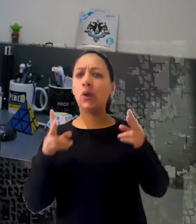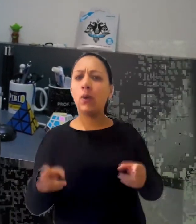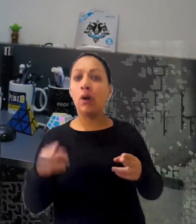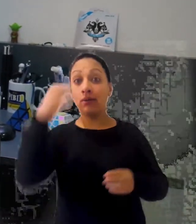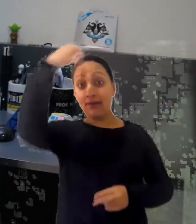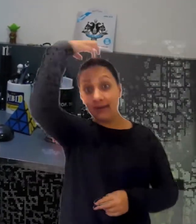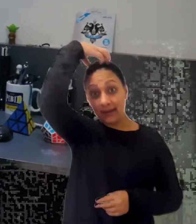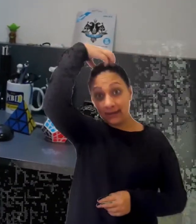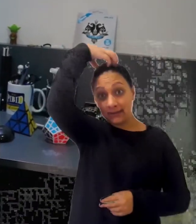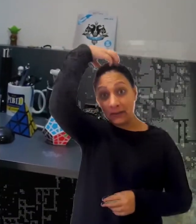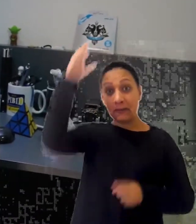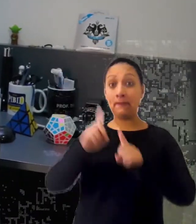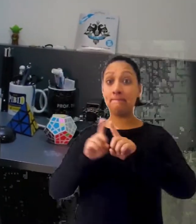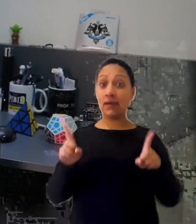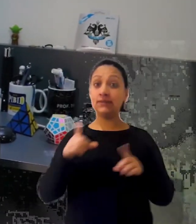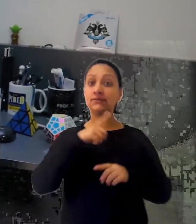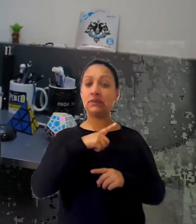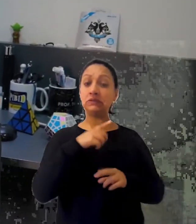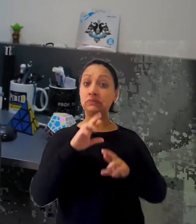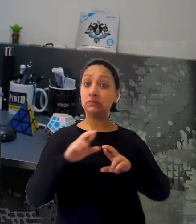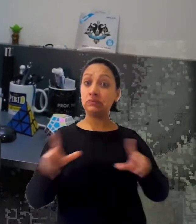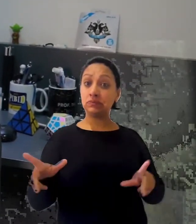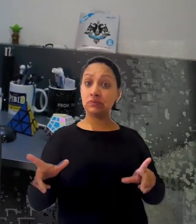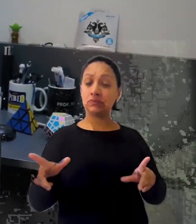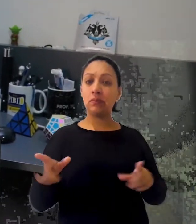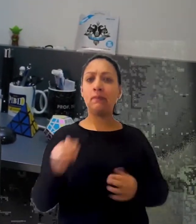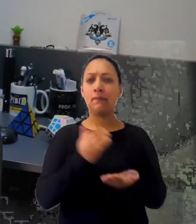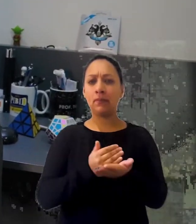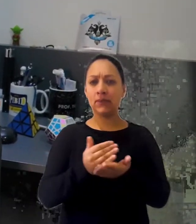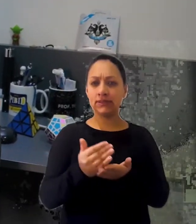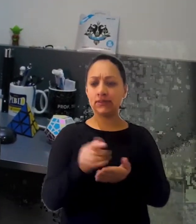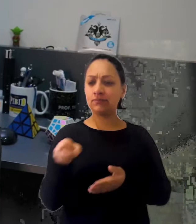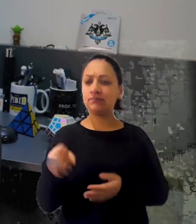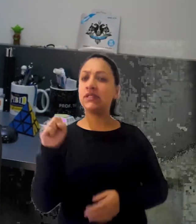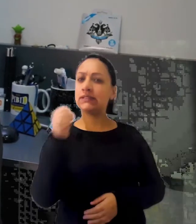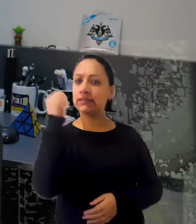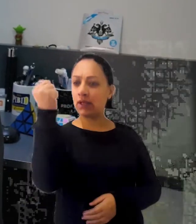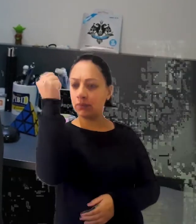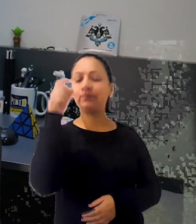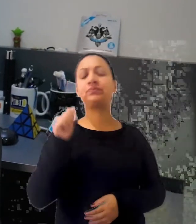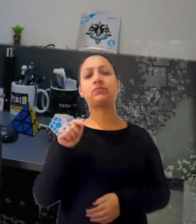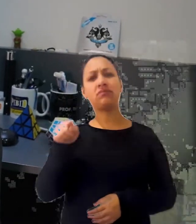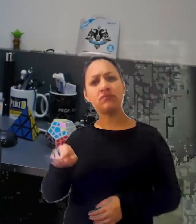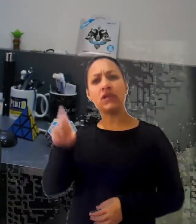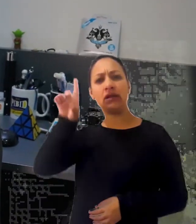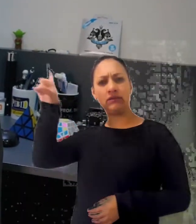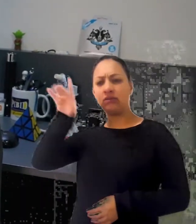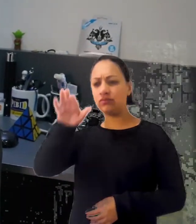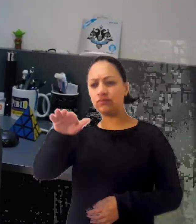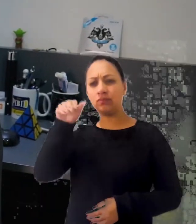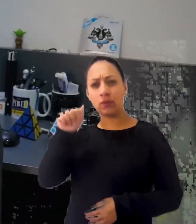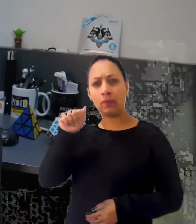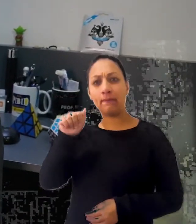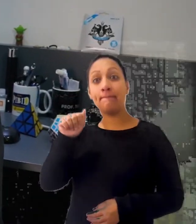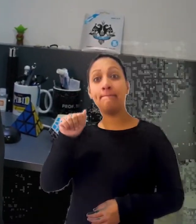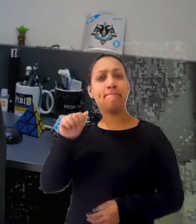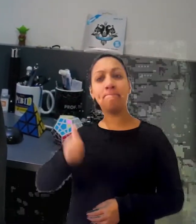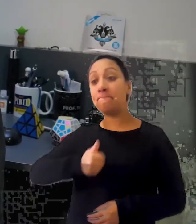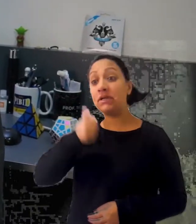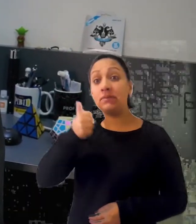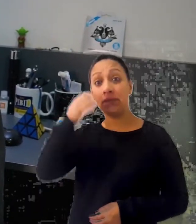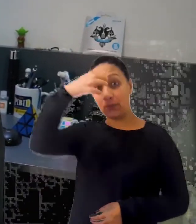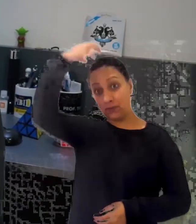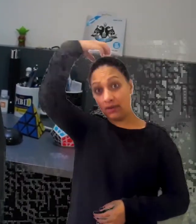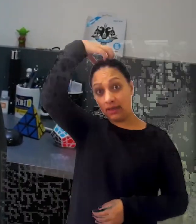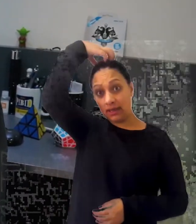diferente. Começando por Saul. Saul foi chamado por Deus para ser o primeiro rei de